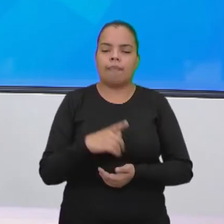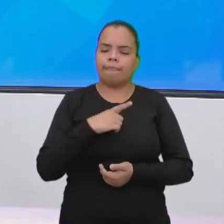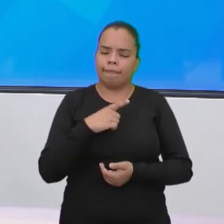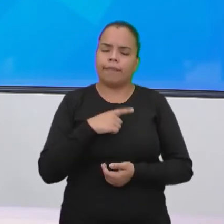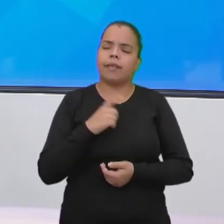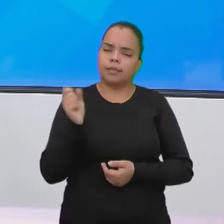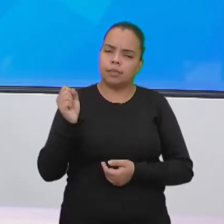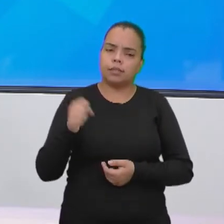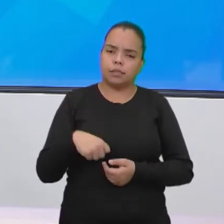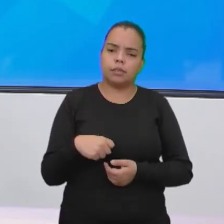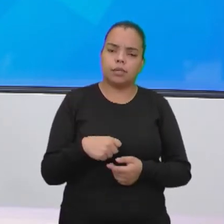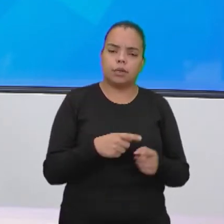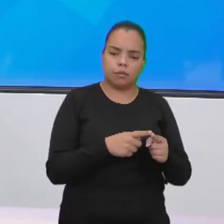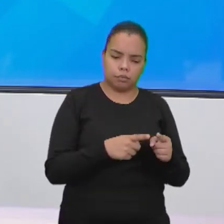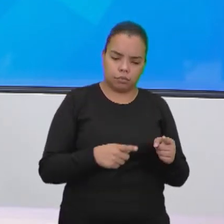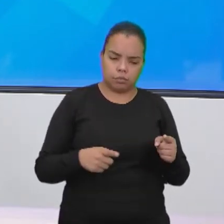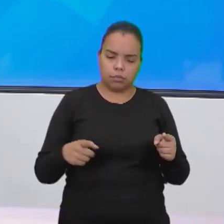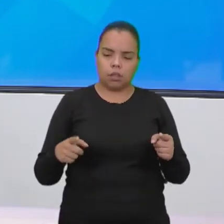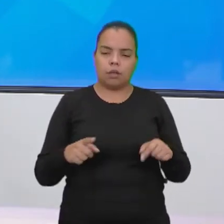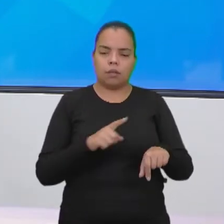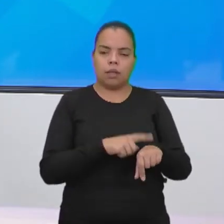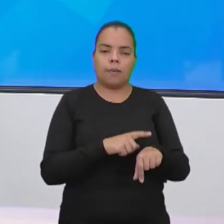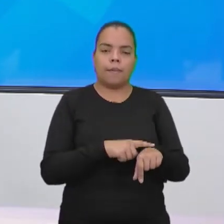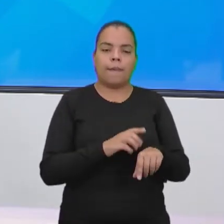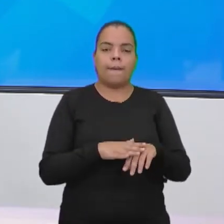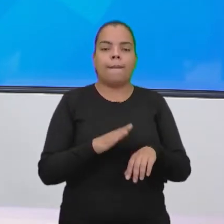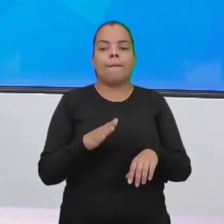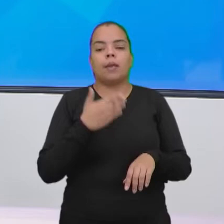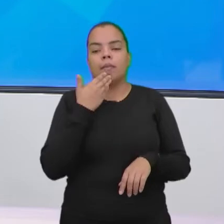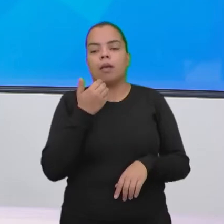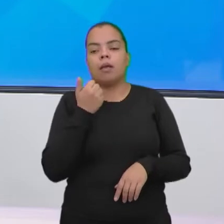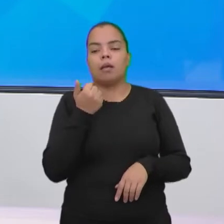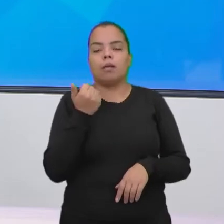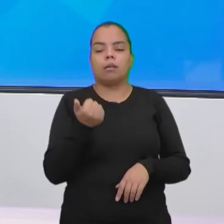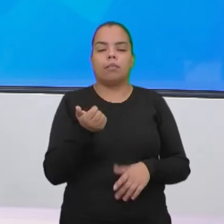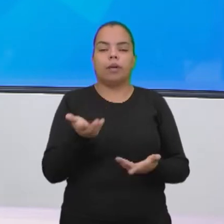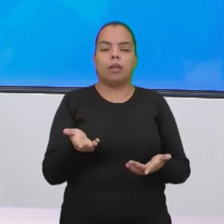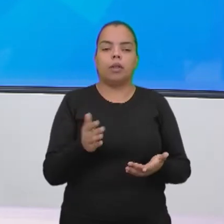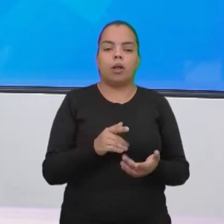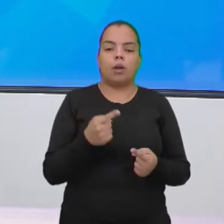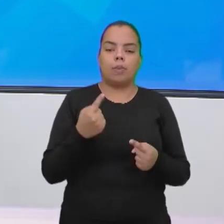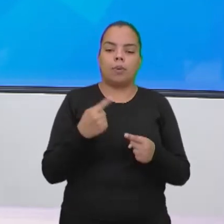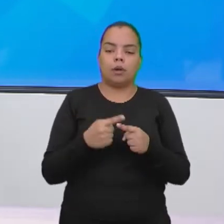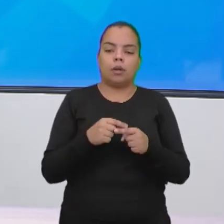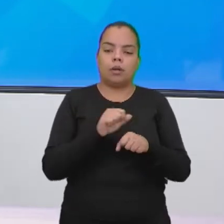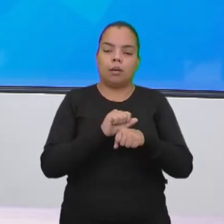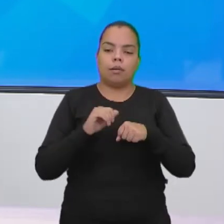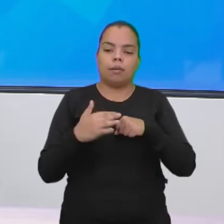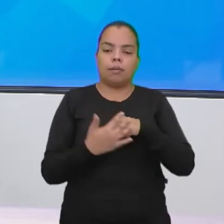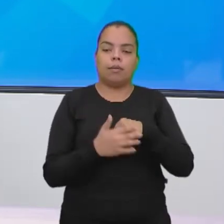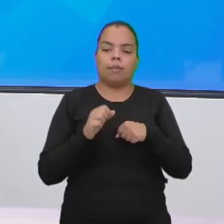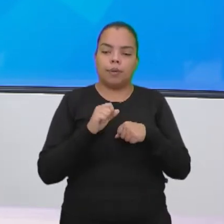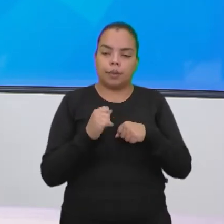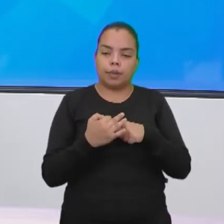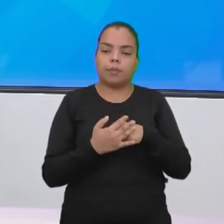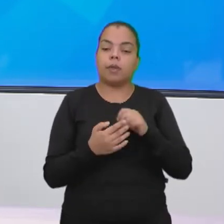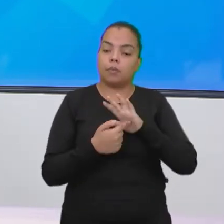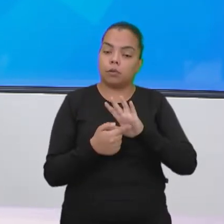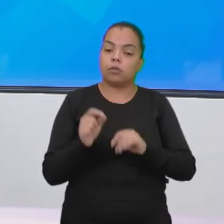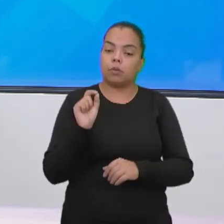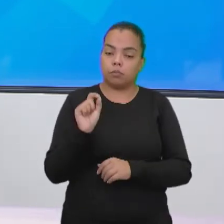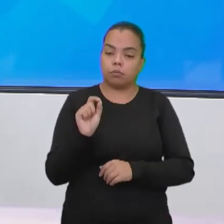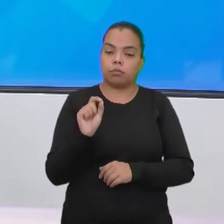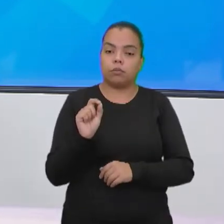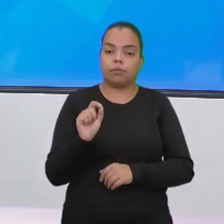trabalho, porque elas têm condições sim de trabalhar. Isso, a pandemia demonstrou muito isso, né, não só para as mulheres, mas também para os homens,